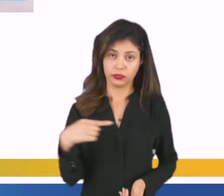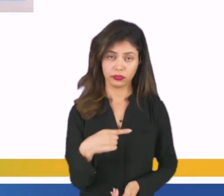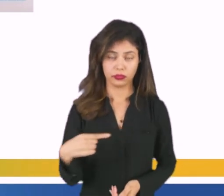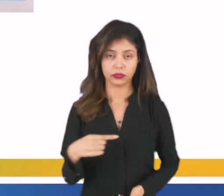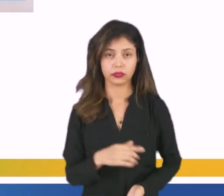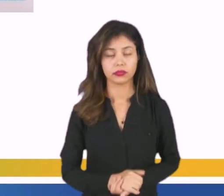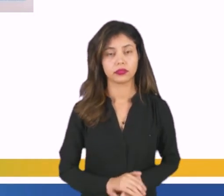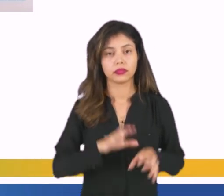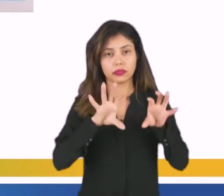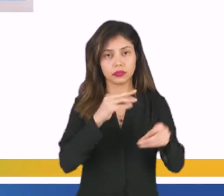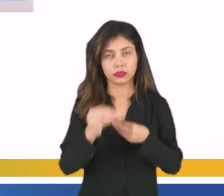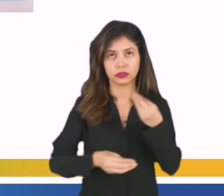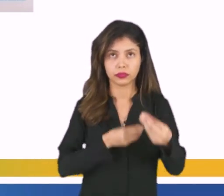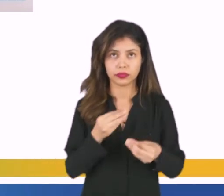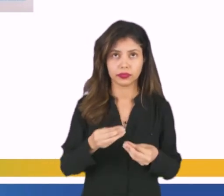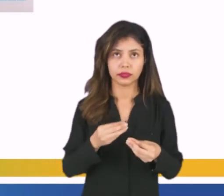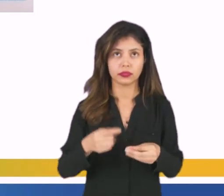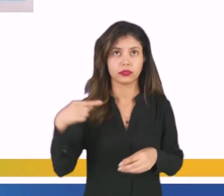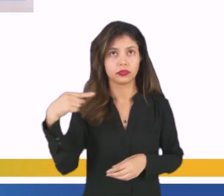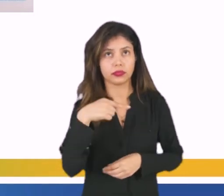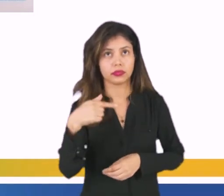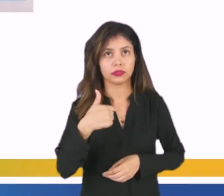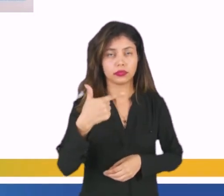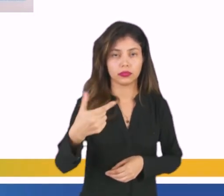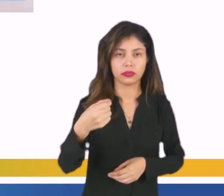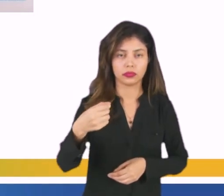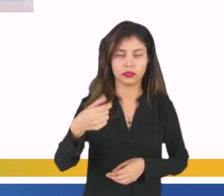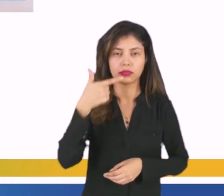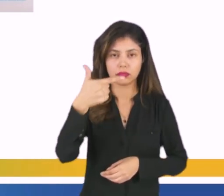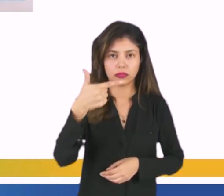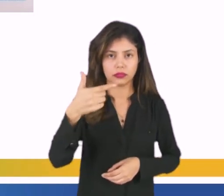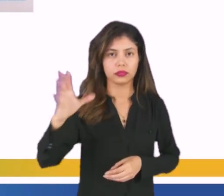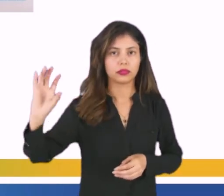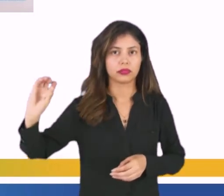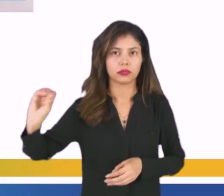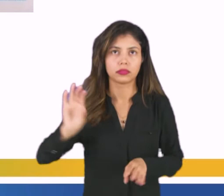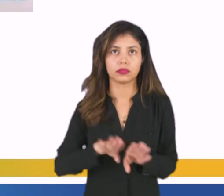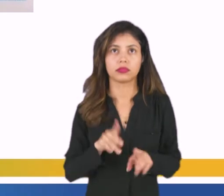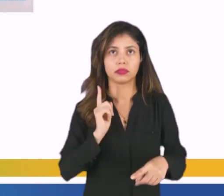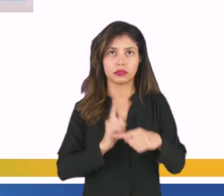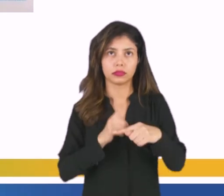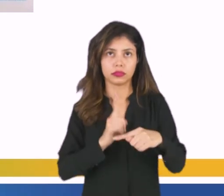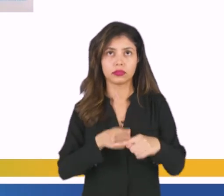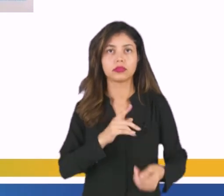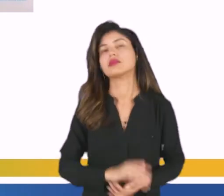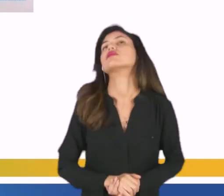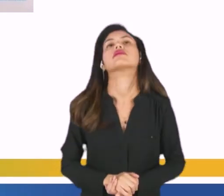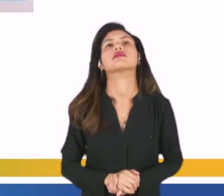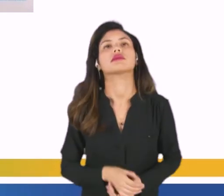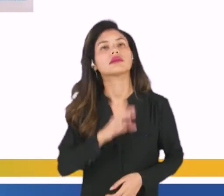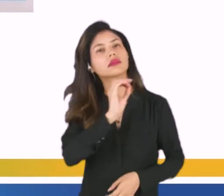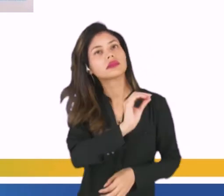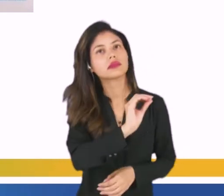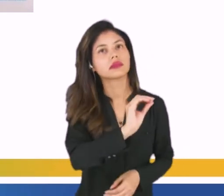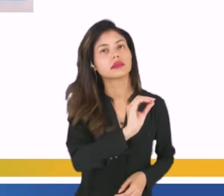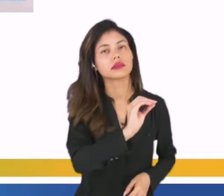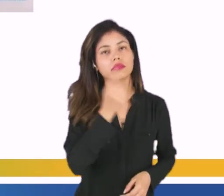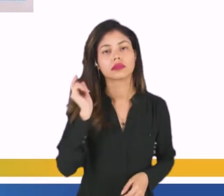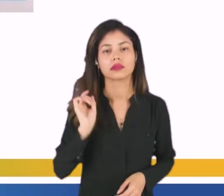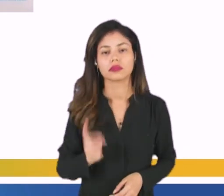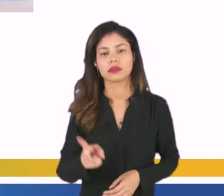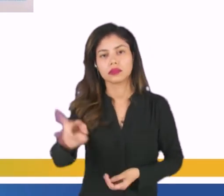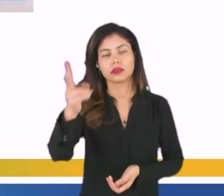negativos. Assim como do menos 2 ao zero, nós teremos valores positivos. E do zero